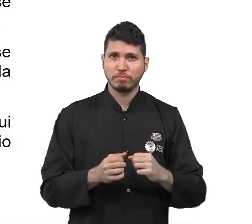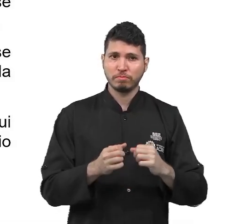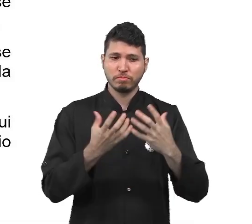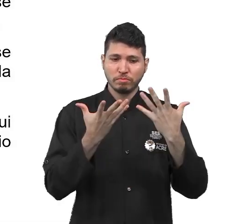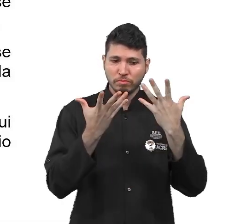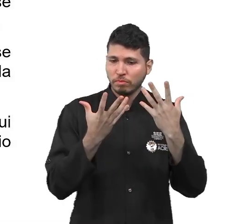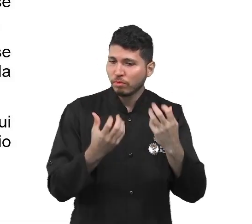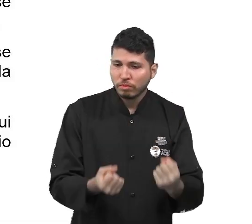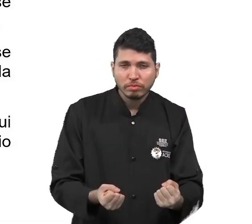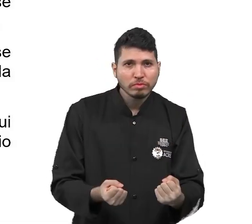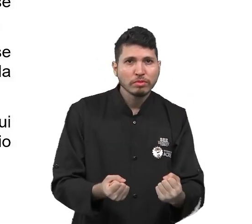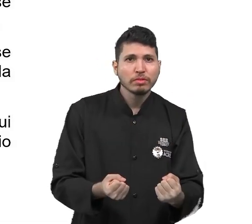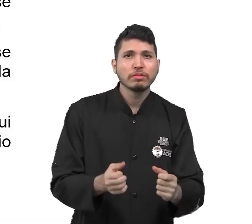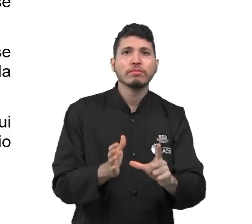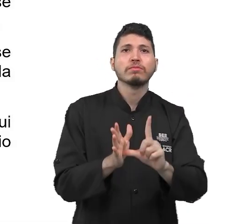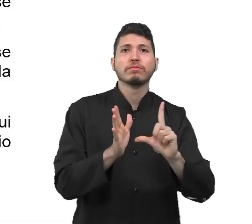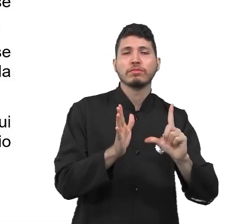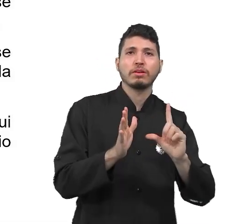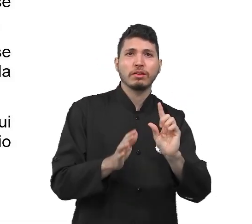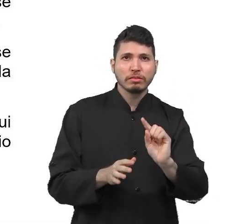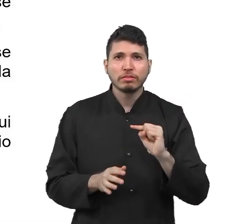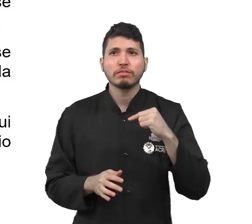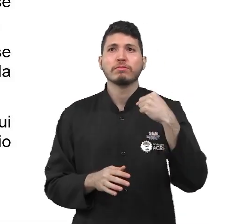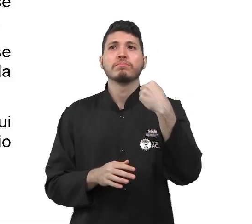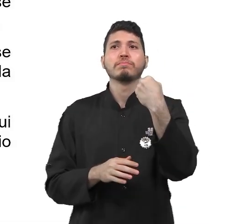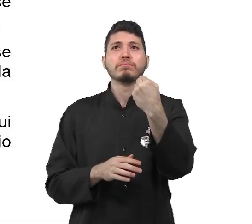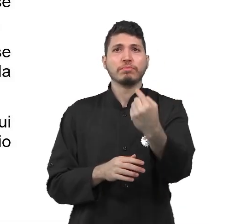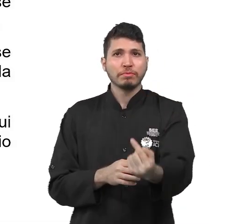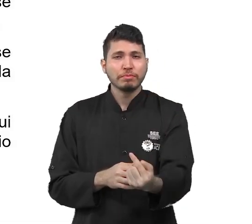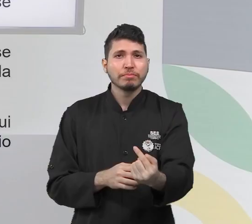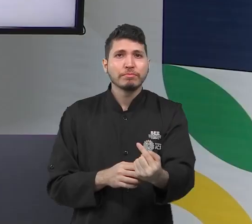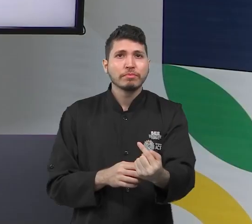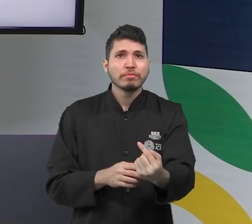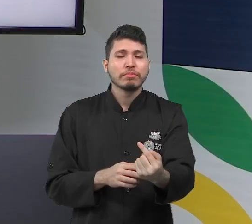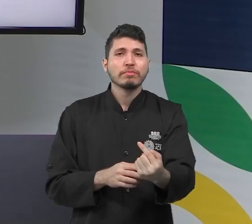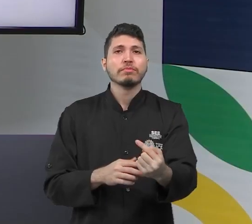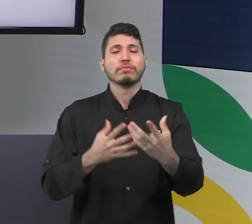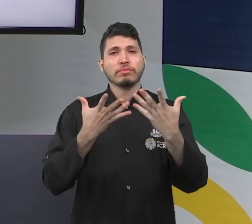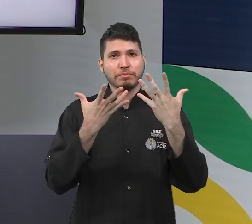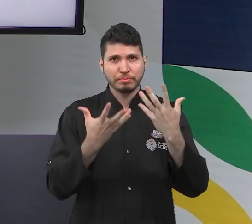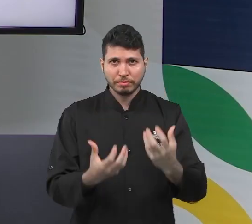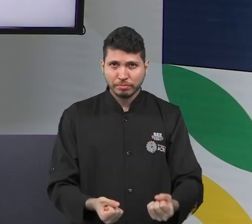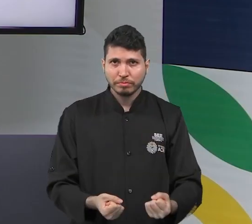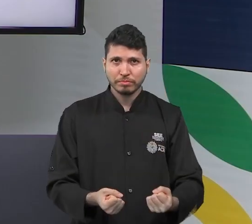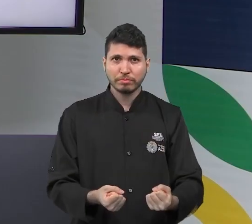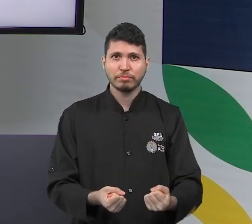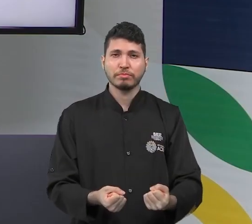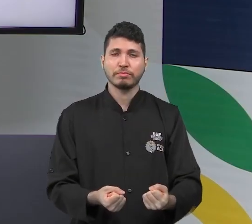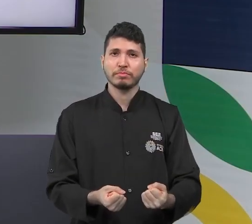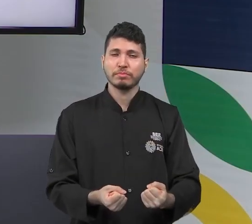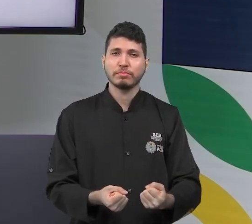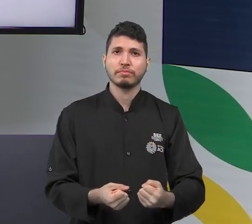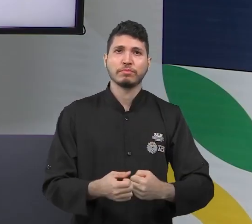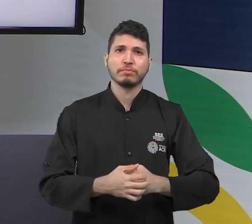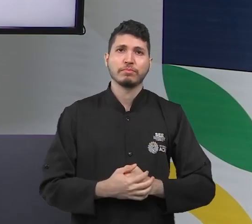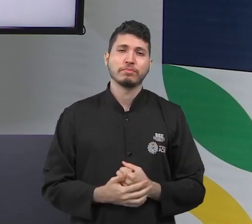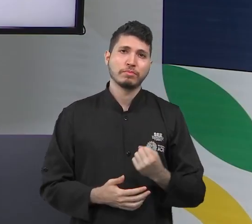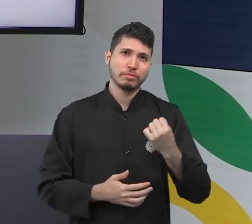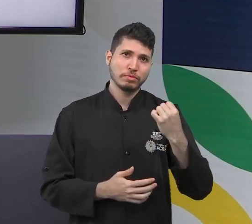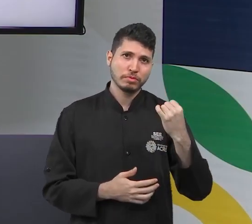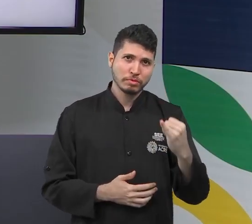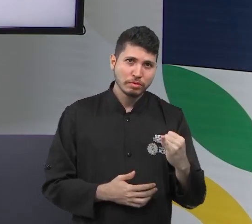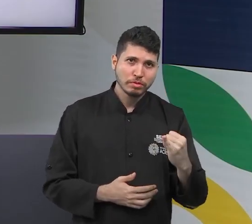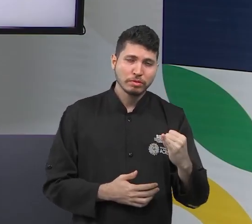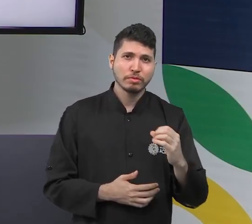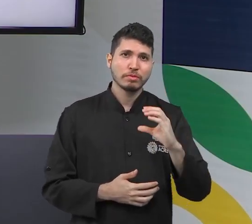refutada para ser confirmada como válida. Então, se eu tenho um conhecimento de que os